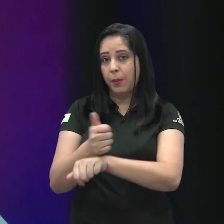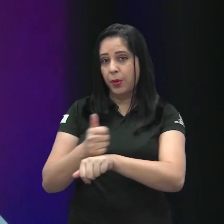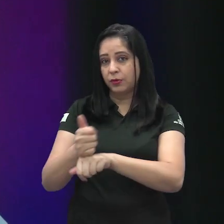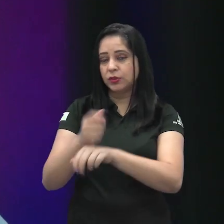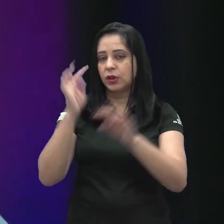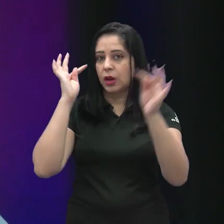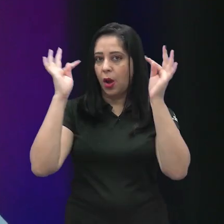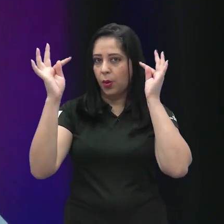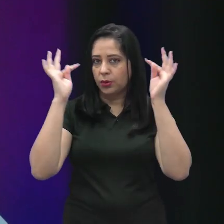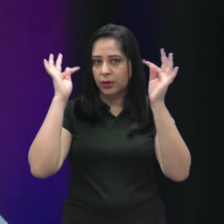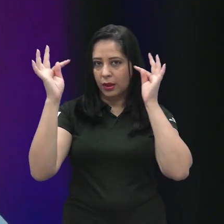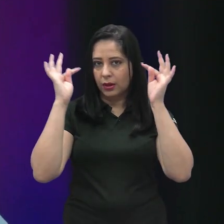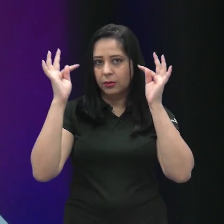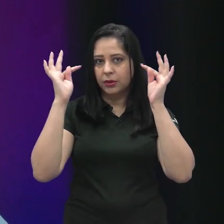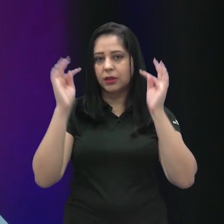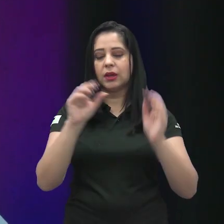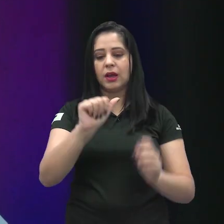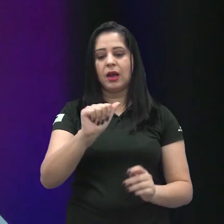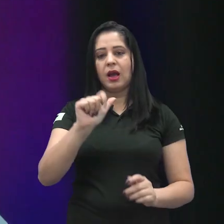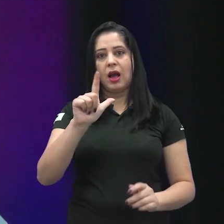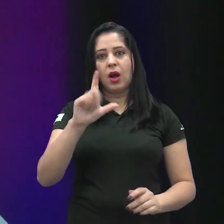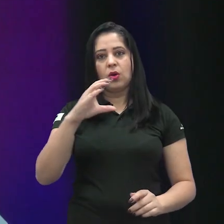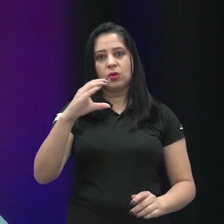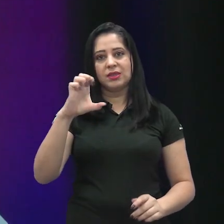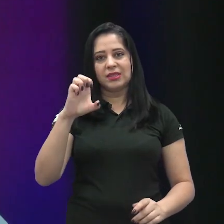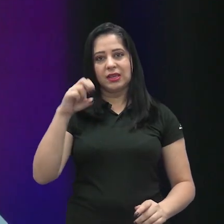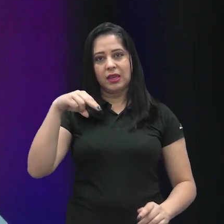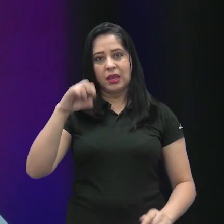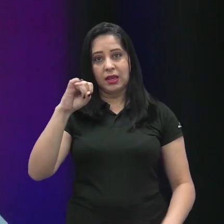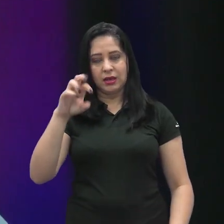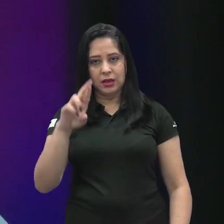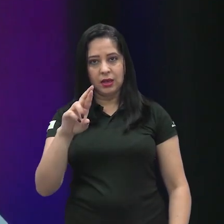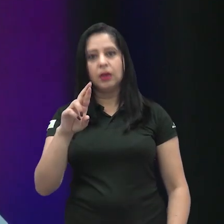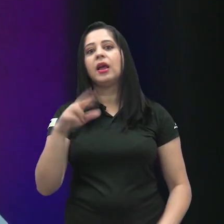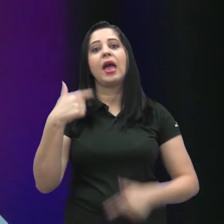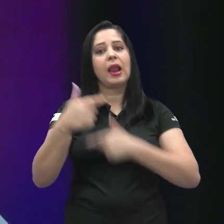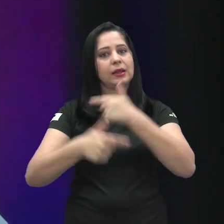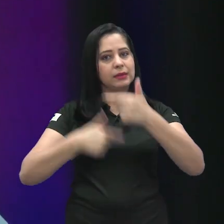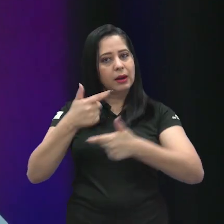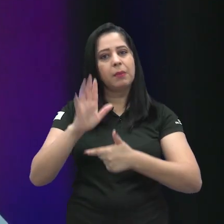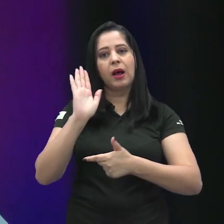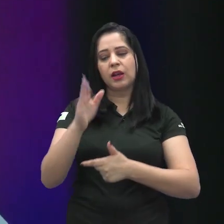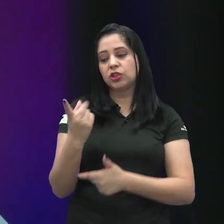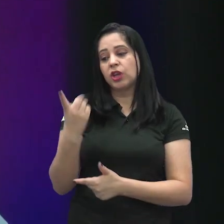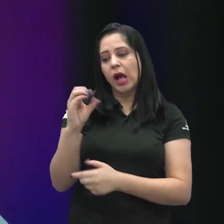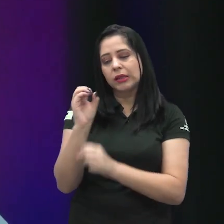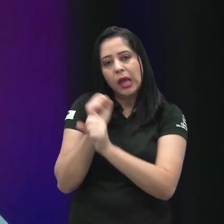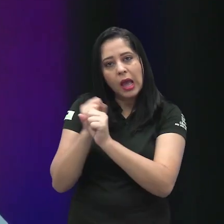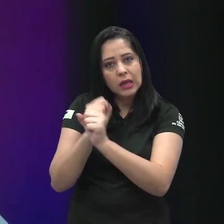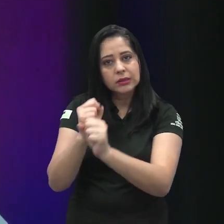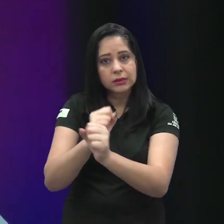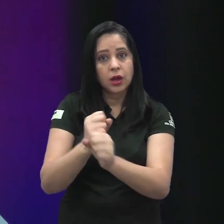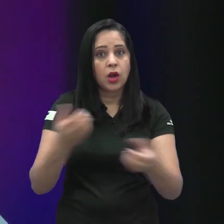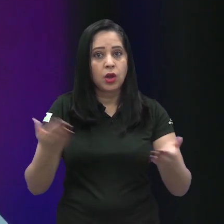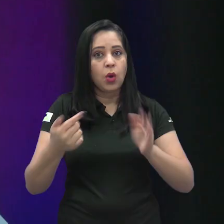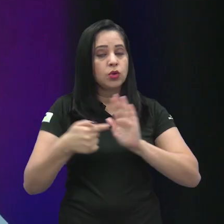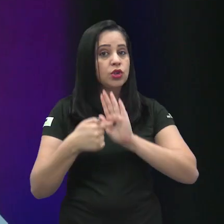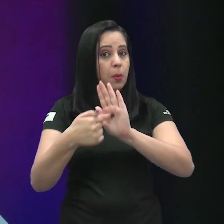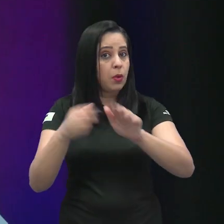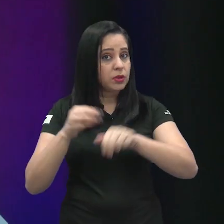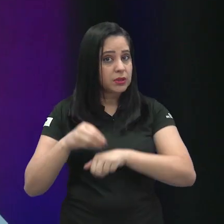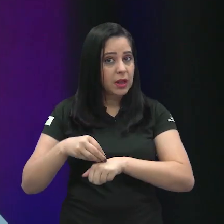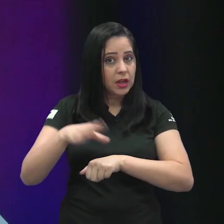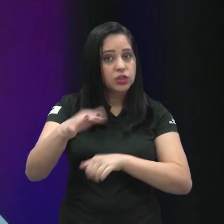terapias integrativas. Alcenir Luz trabalha com essa prática há 10 anos em São José dos Campos e hoje vai